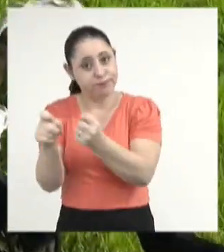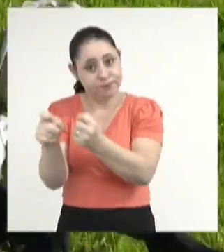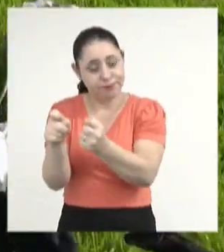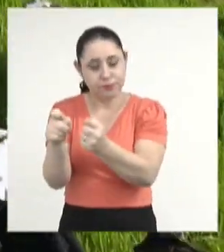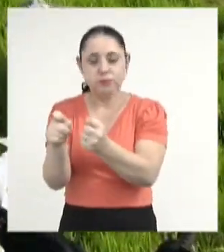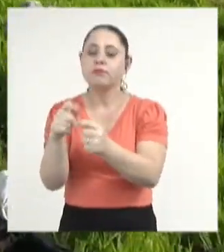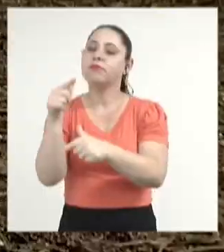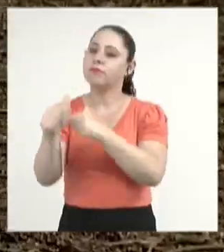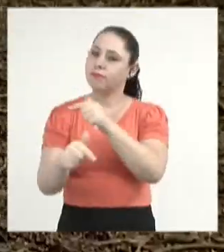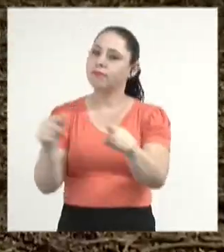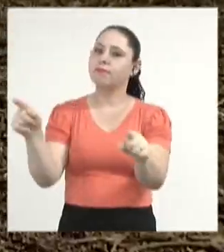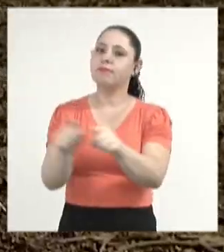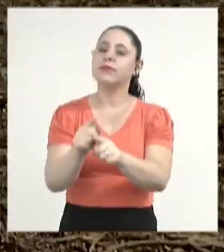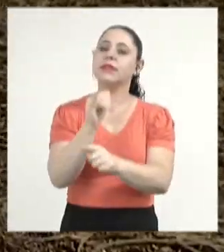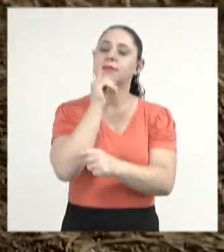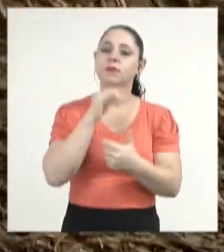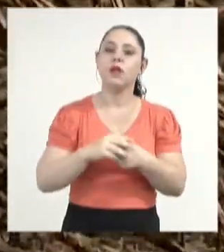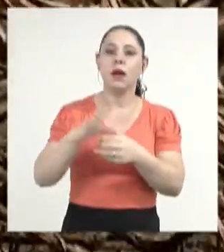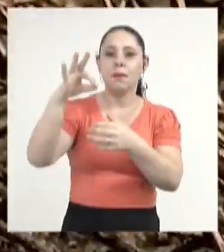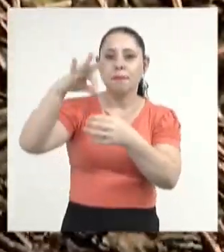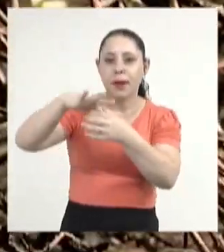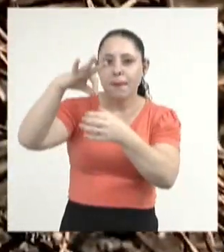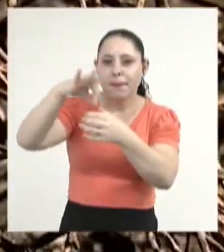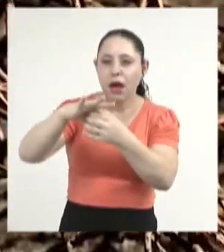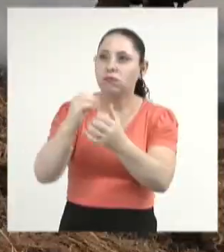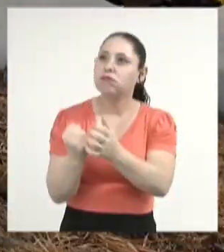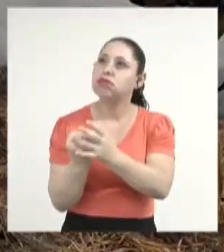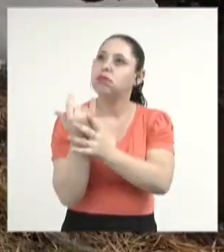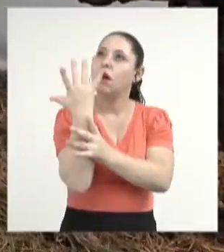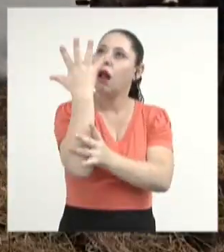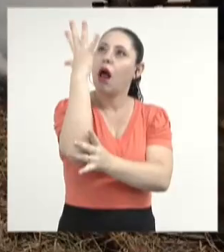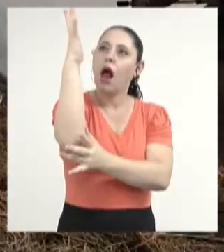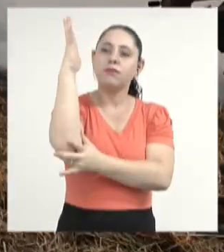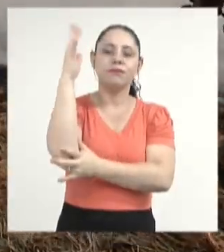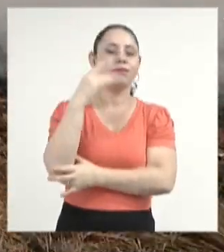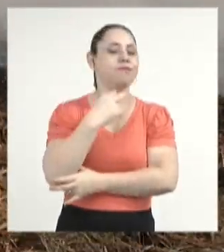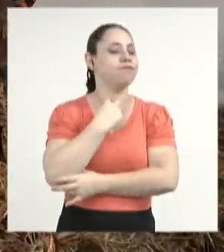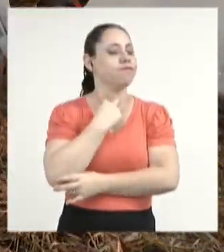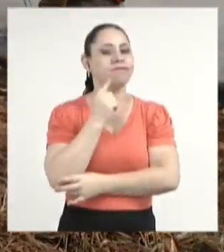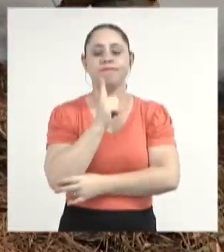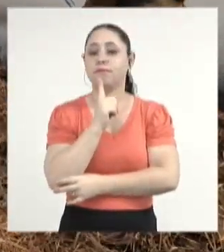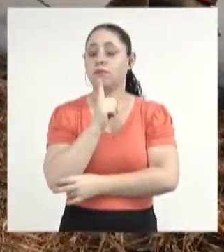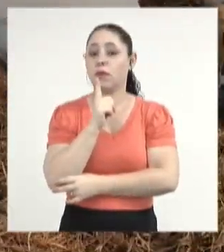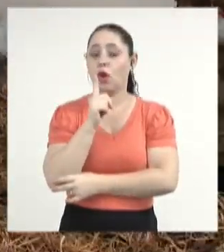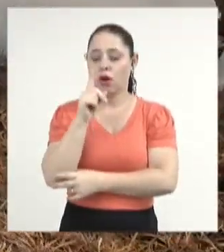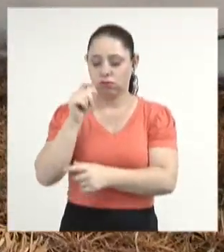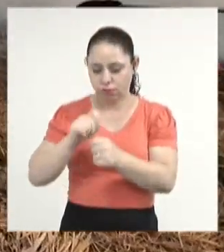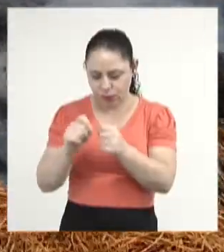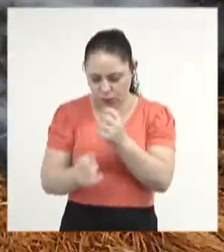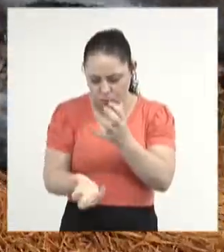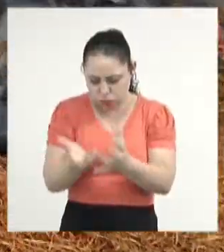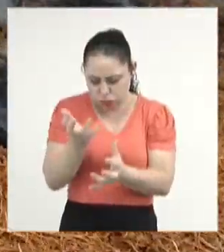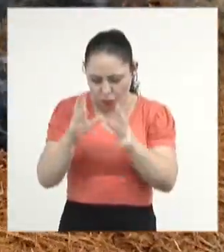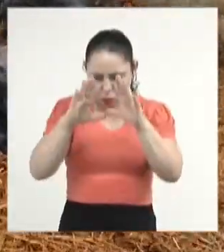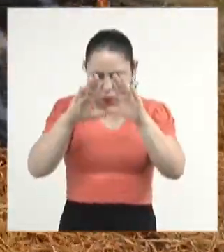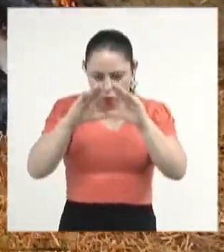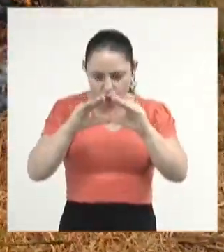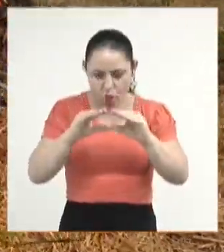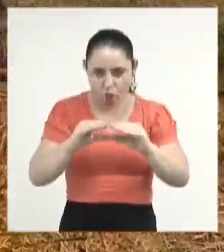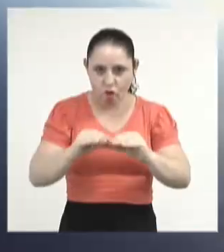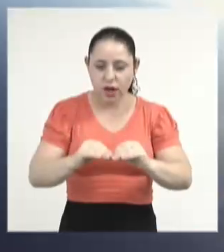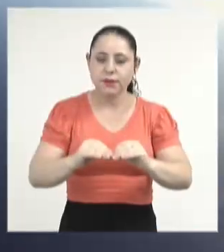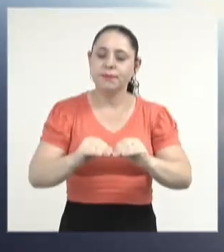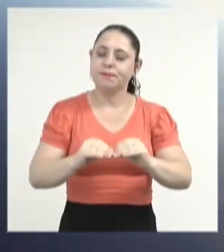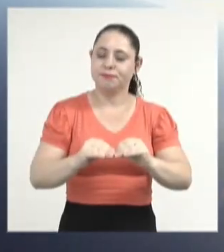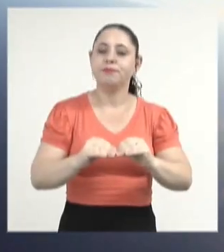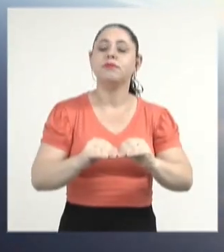para essas atividades, como o plantio de espécies exóticas. Prevê medidas de manejo, como o fogo controlado, para a redução da